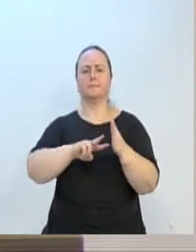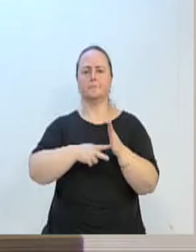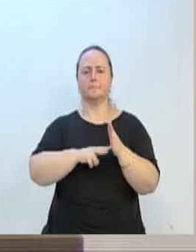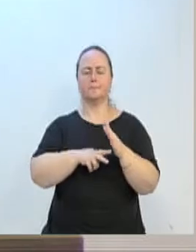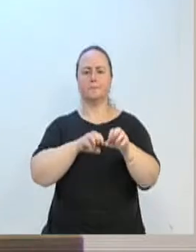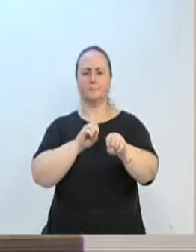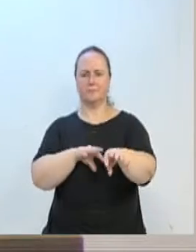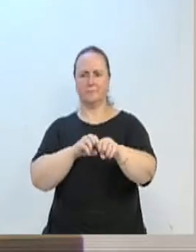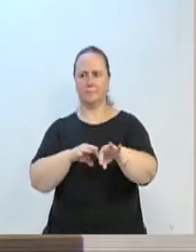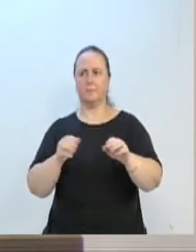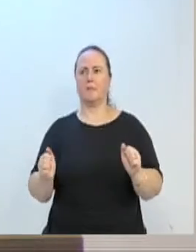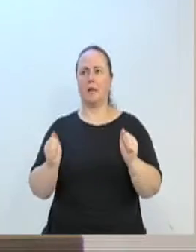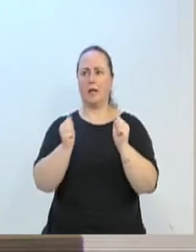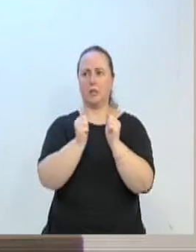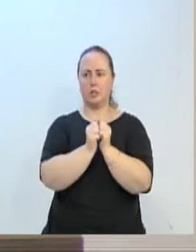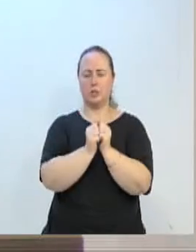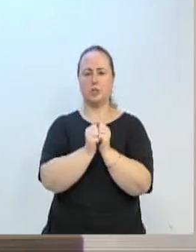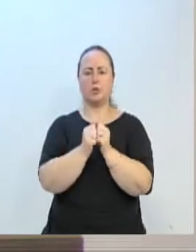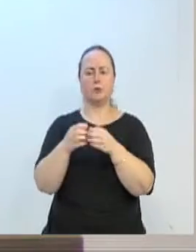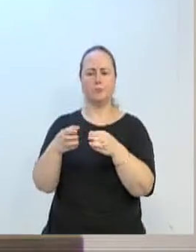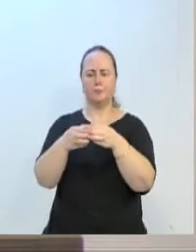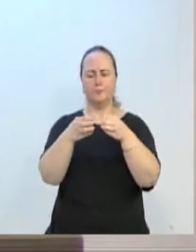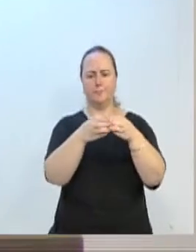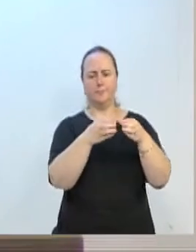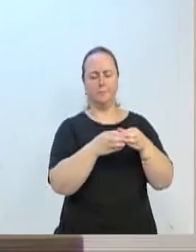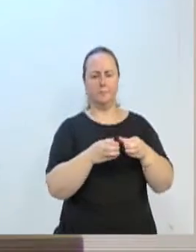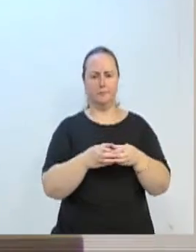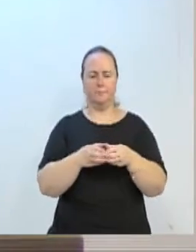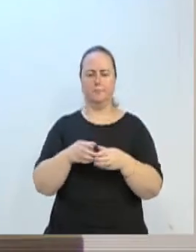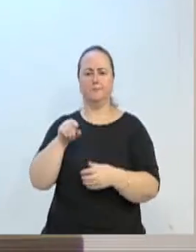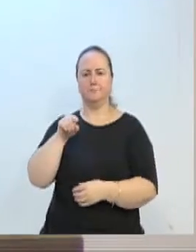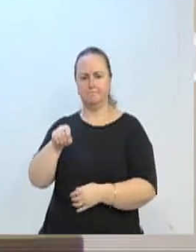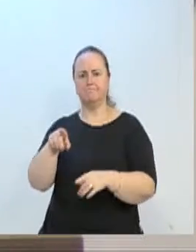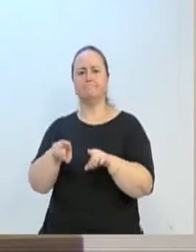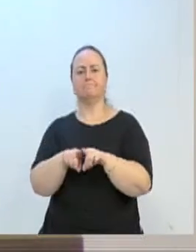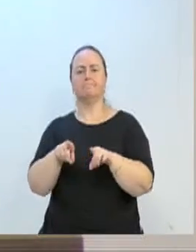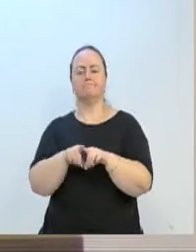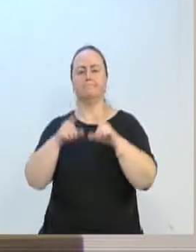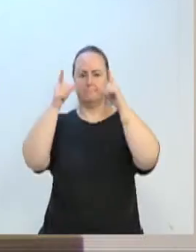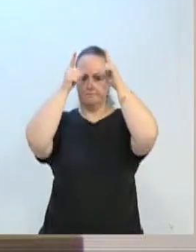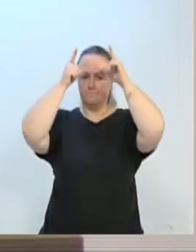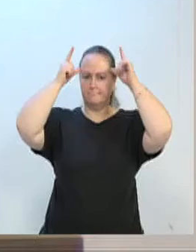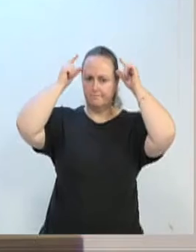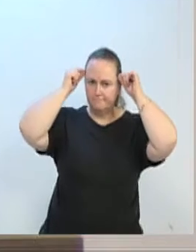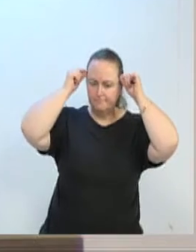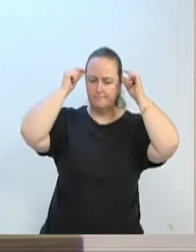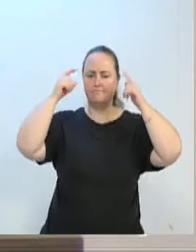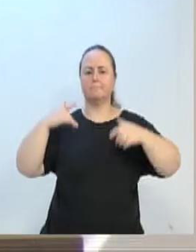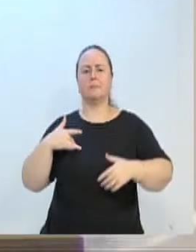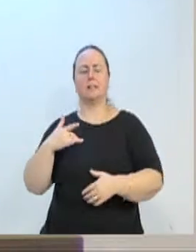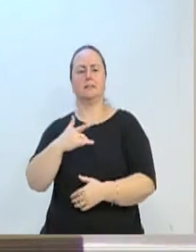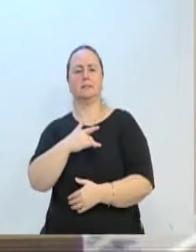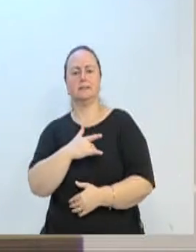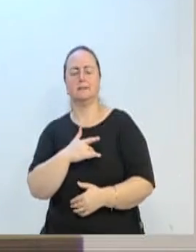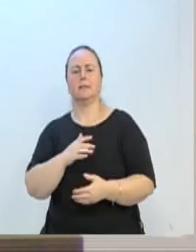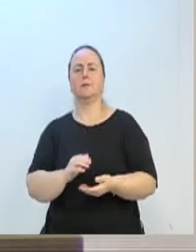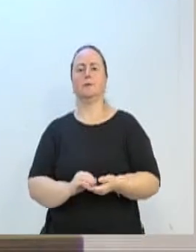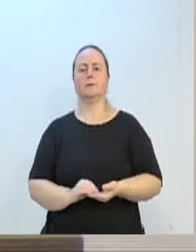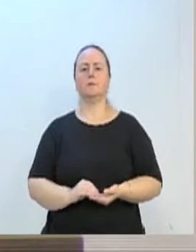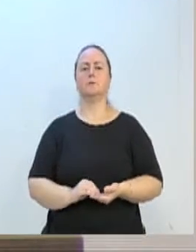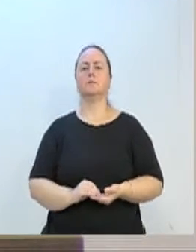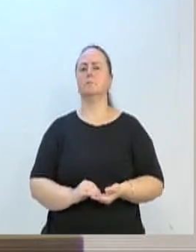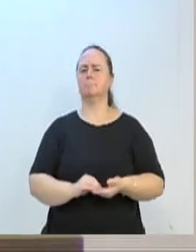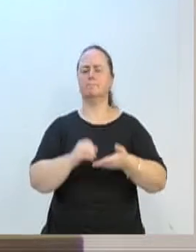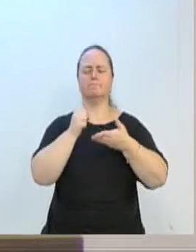sempre junto de todas as categorias, não diferente, junto à categoria da enfermagem, dos servidores da saúde, e o nosso apoio